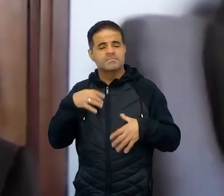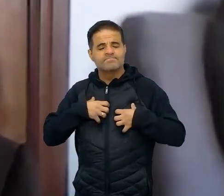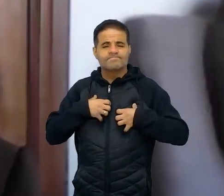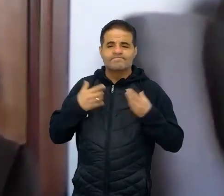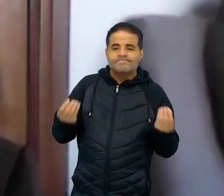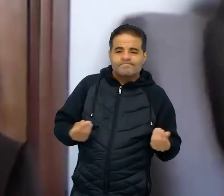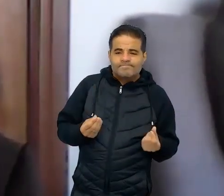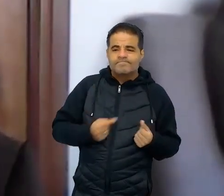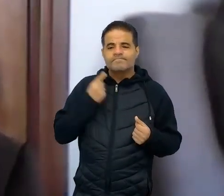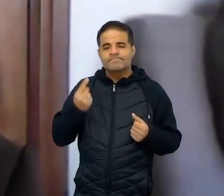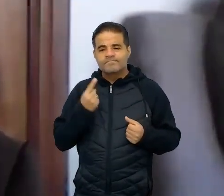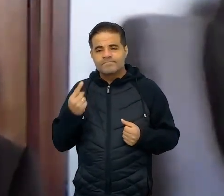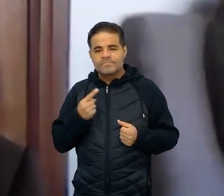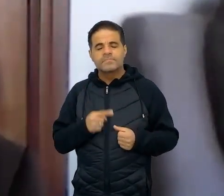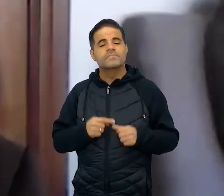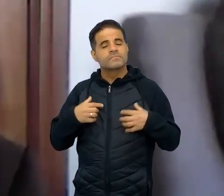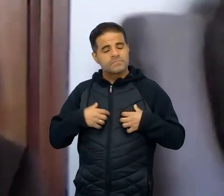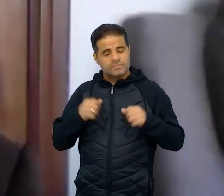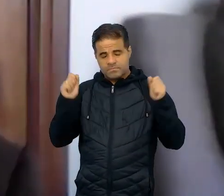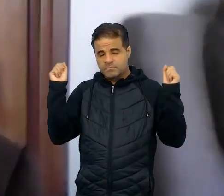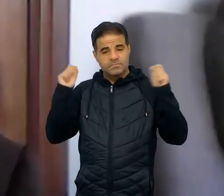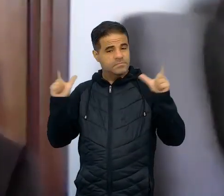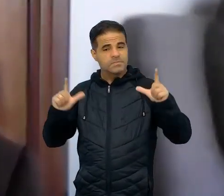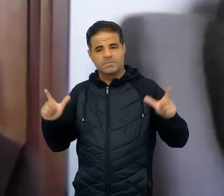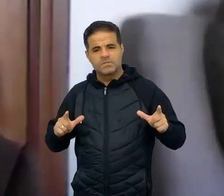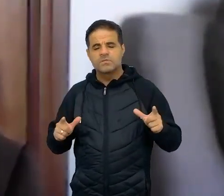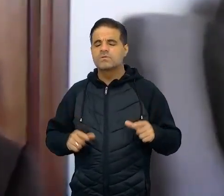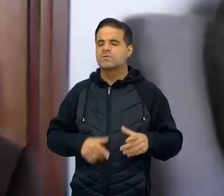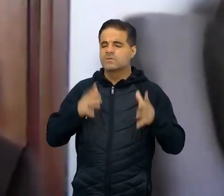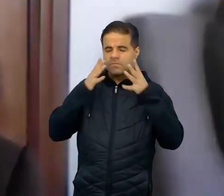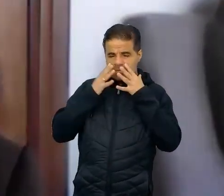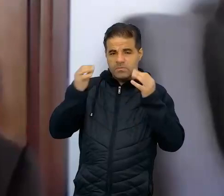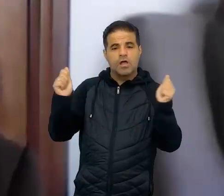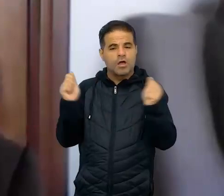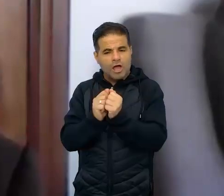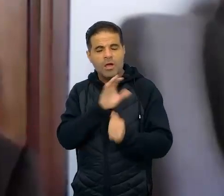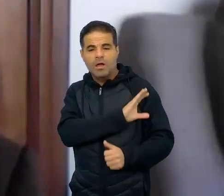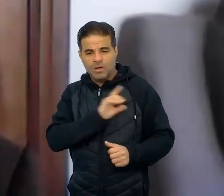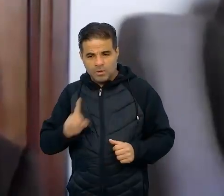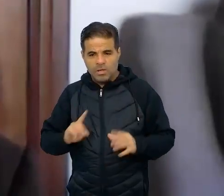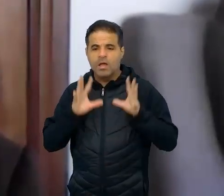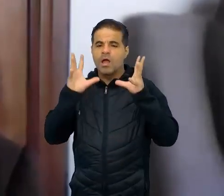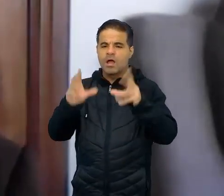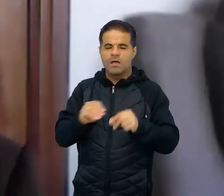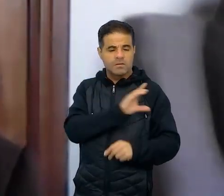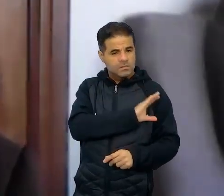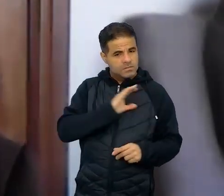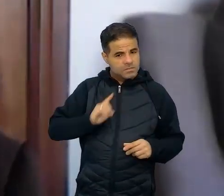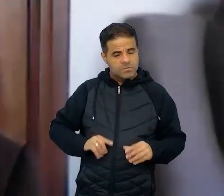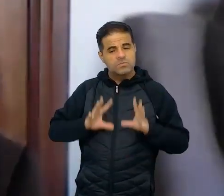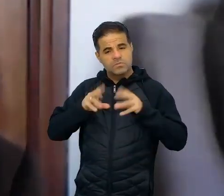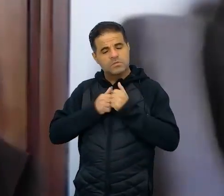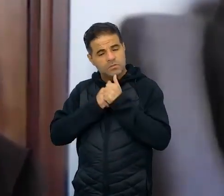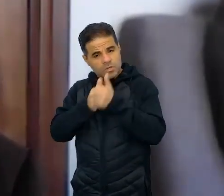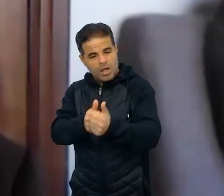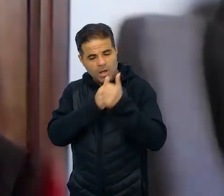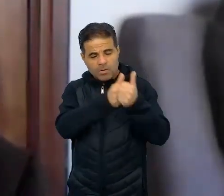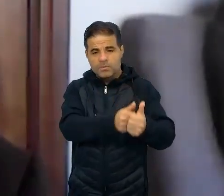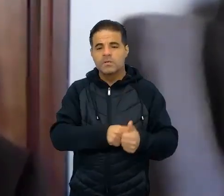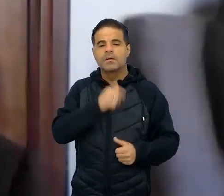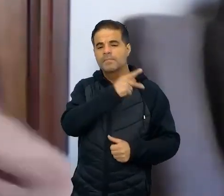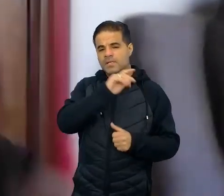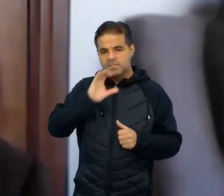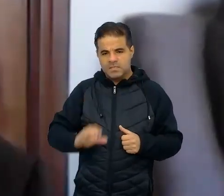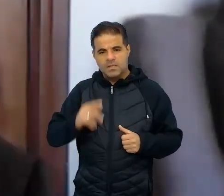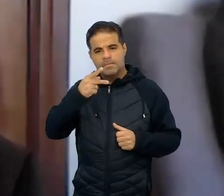estão só, mas às vezes vocês estão com os vossos coordenadores, que eu agradeço muito a todos os coordenadores, sejam